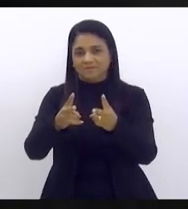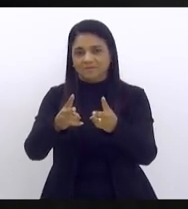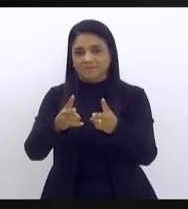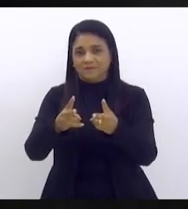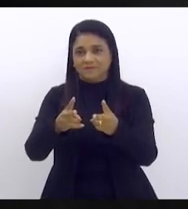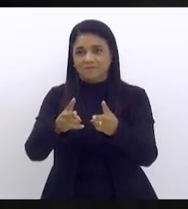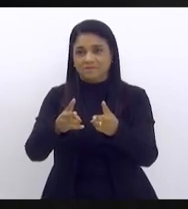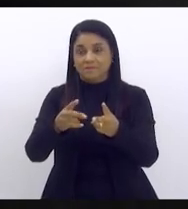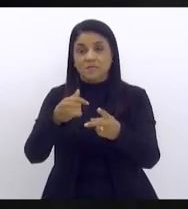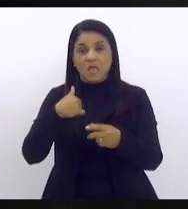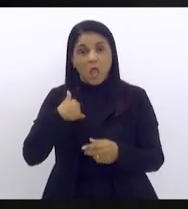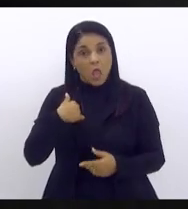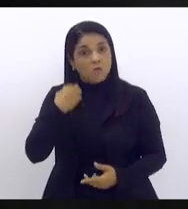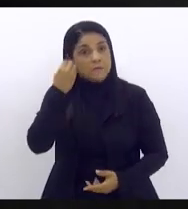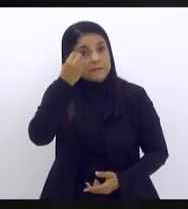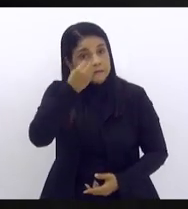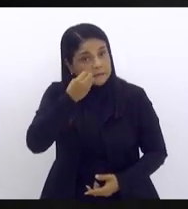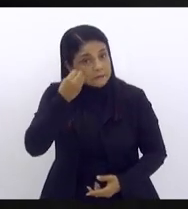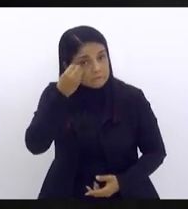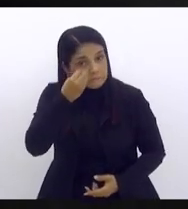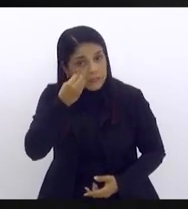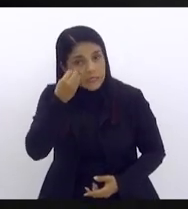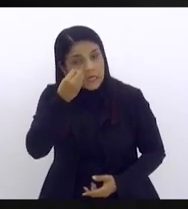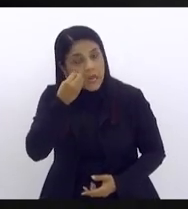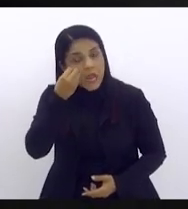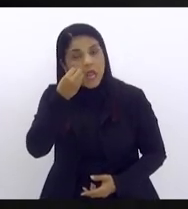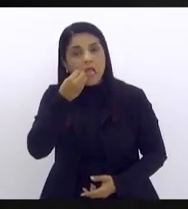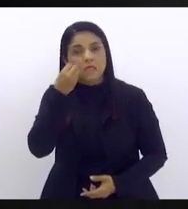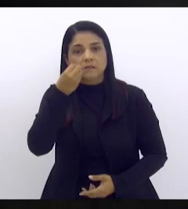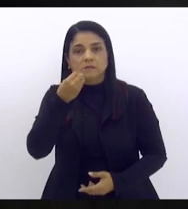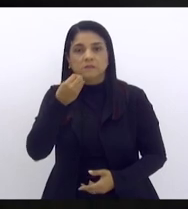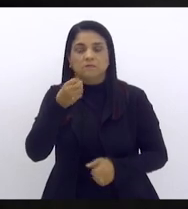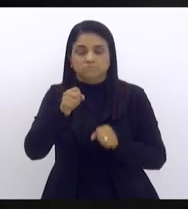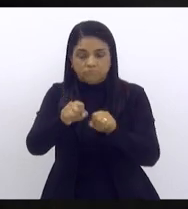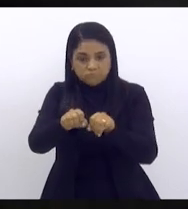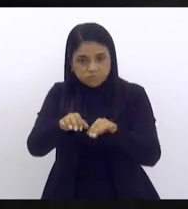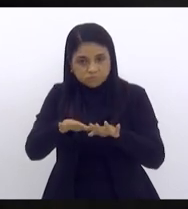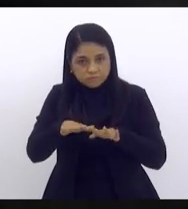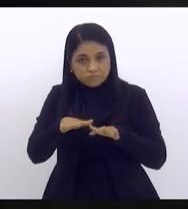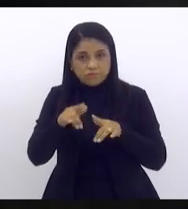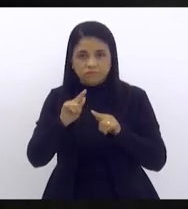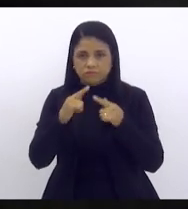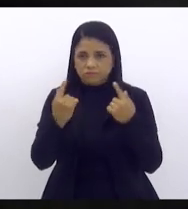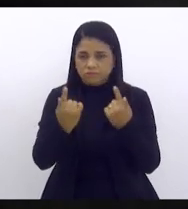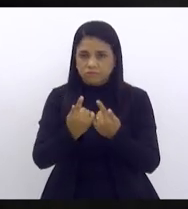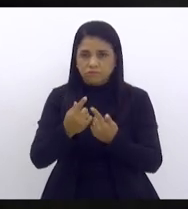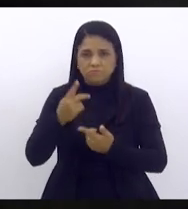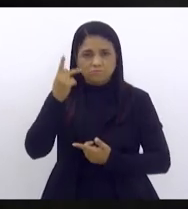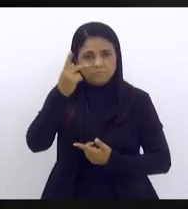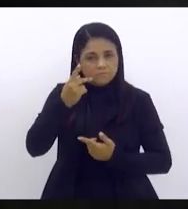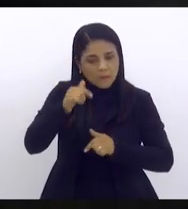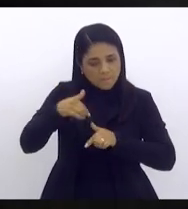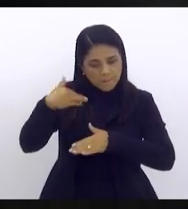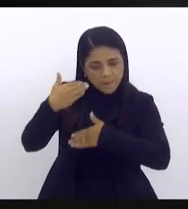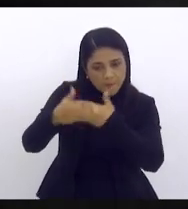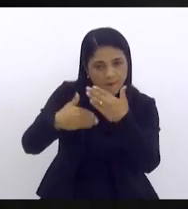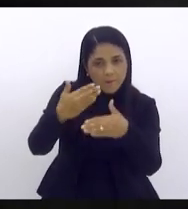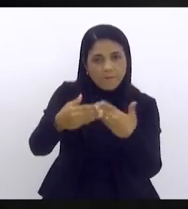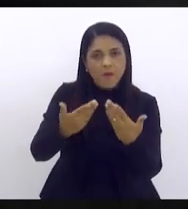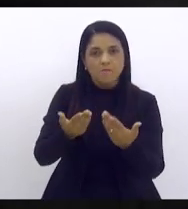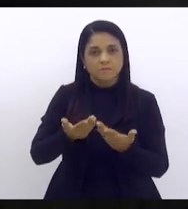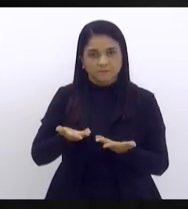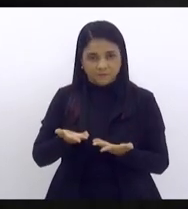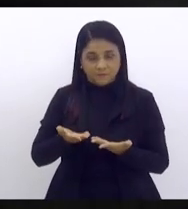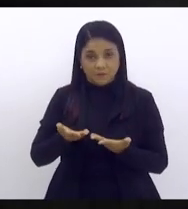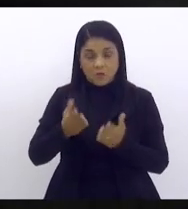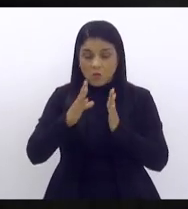eu tenho aqui um pouco de experiência de como essa casa, esse parlamento, ele avança. E eu acho que o modelo